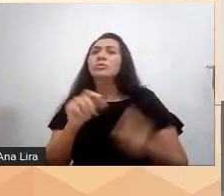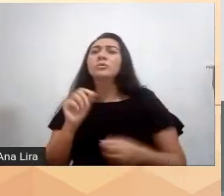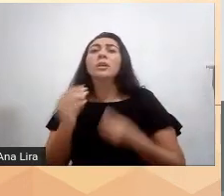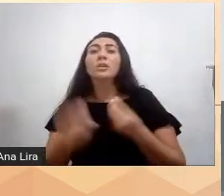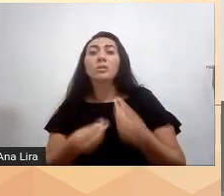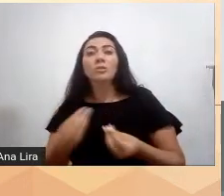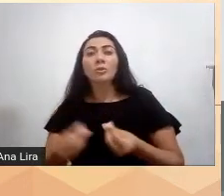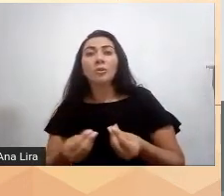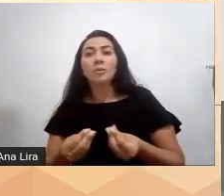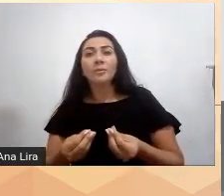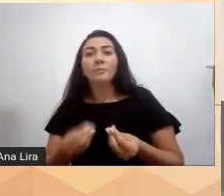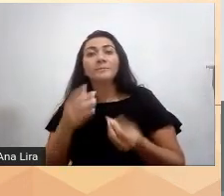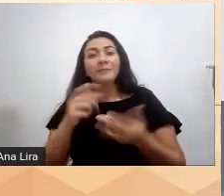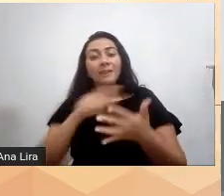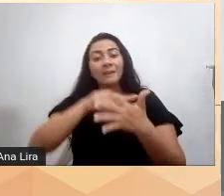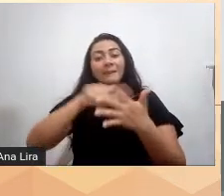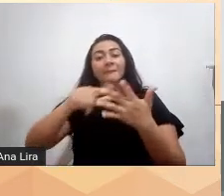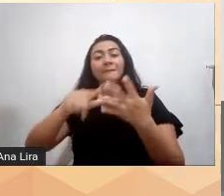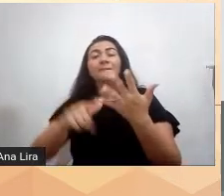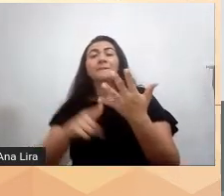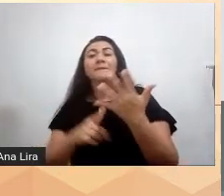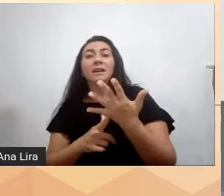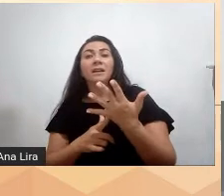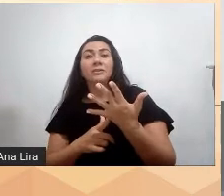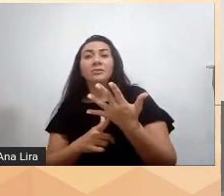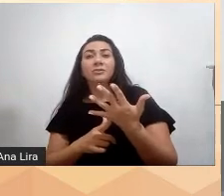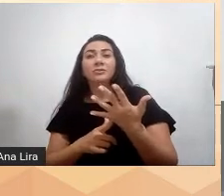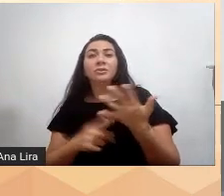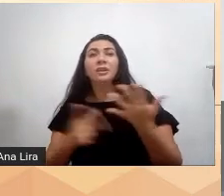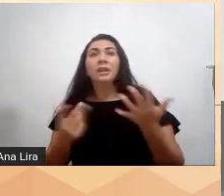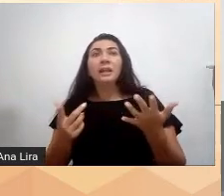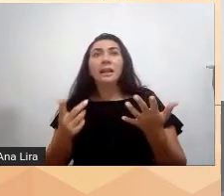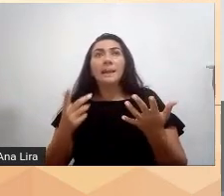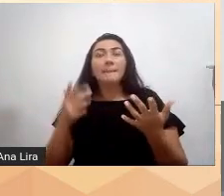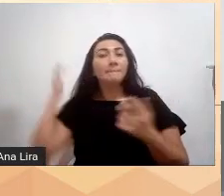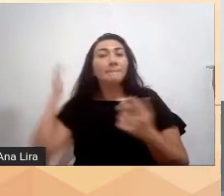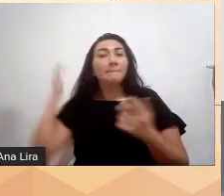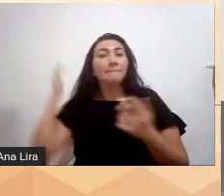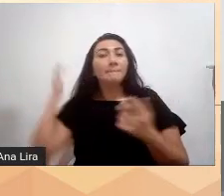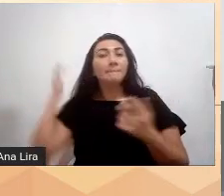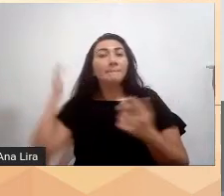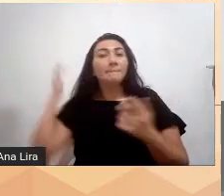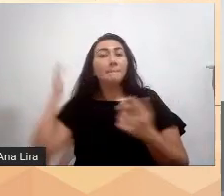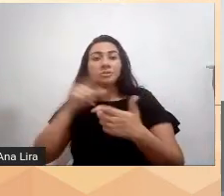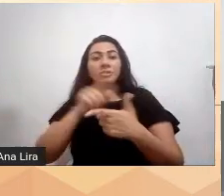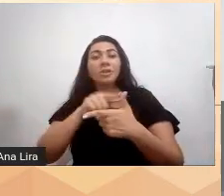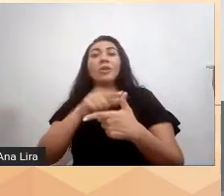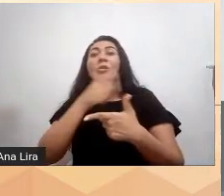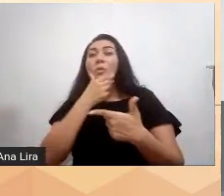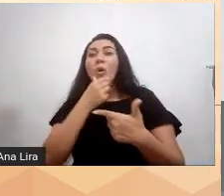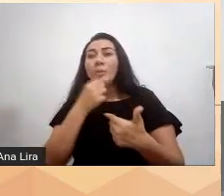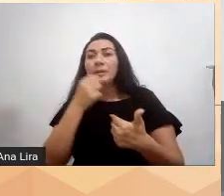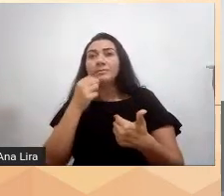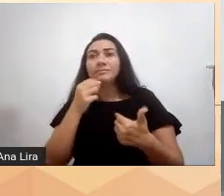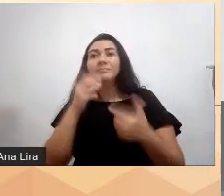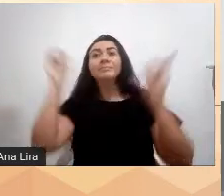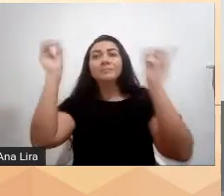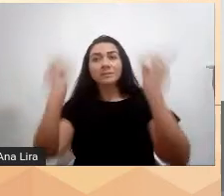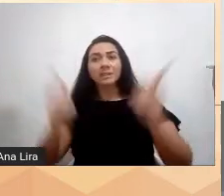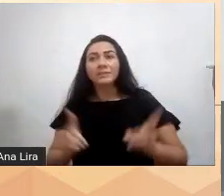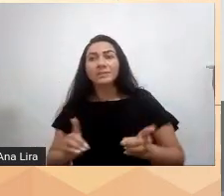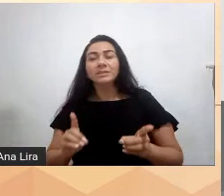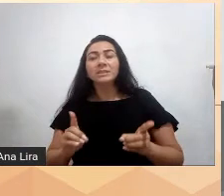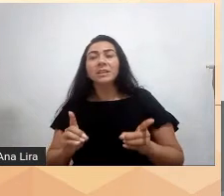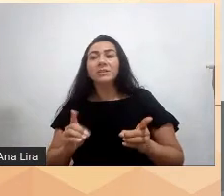de deficiência. Então, teve palestrante que era deficiente visual, ele mesmo apresentou a palestra dele, existia um slide,